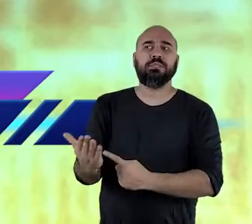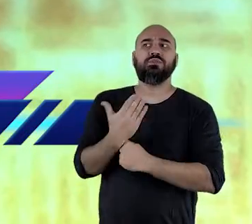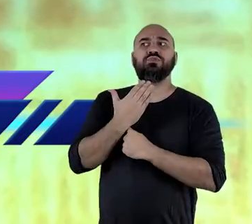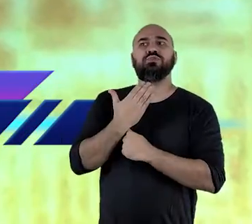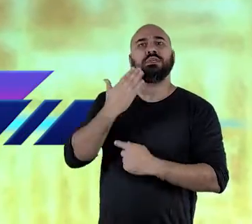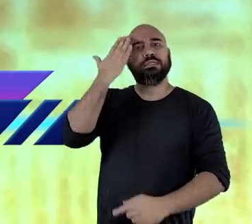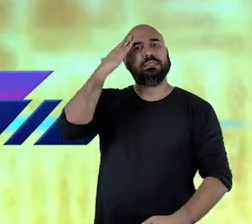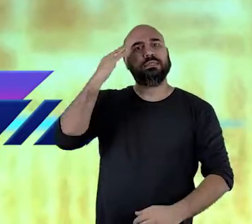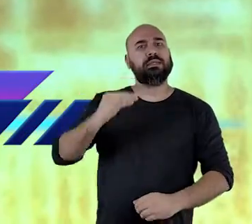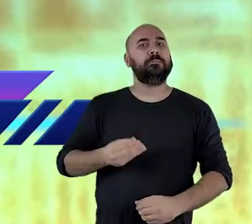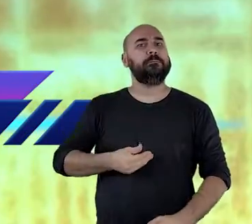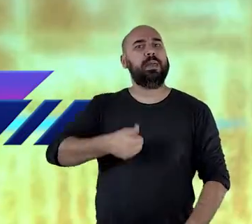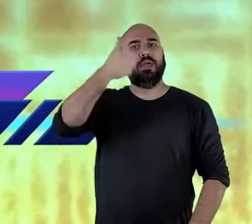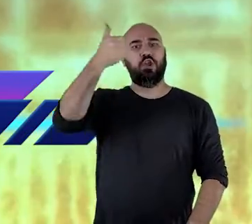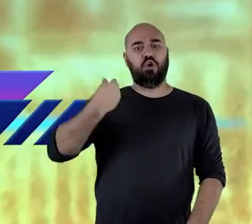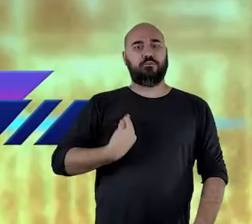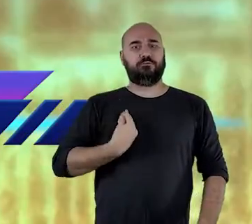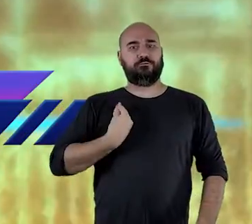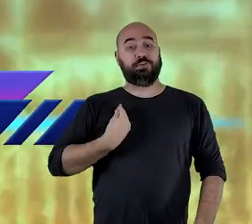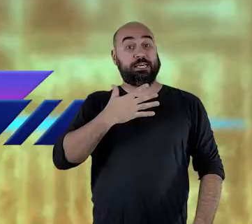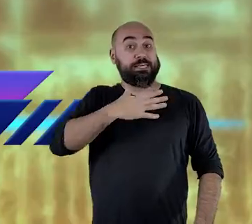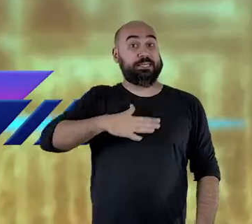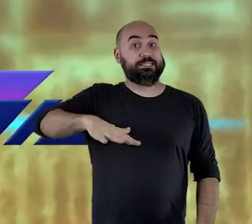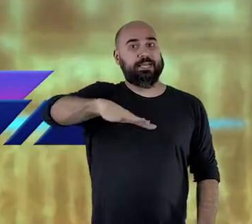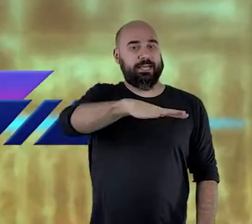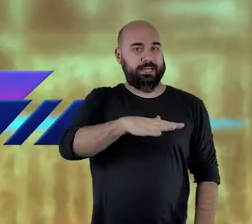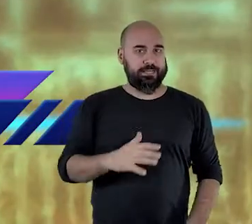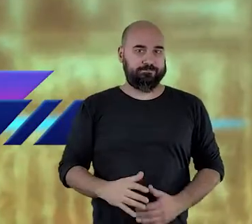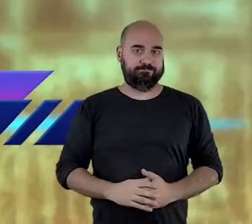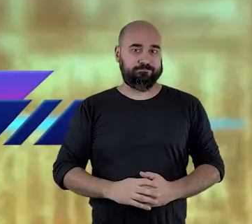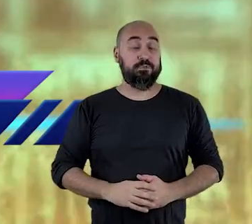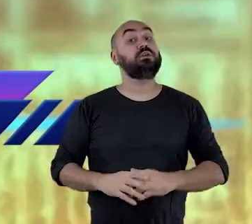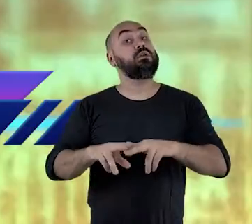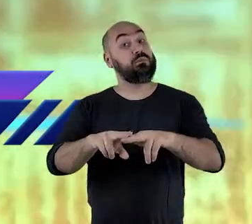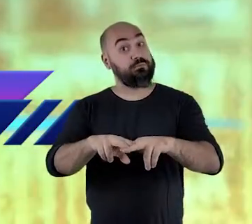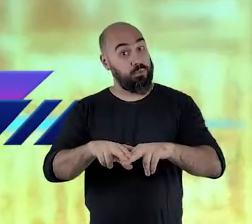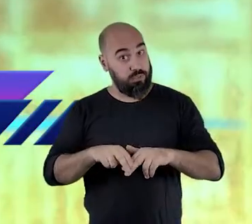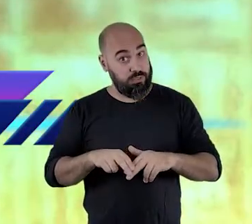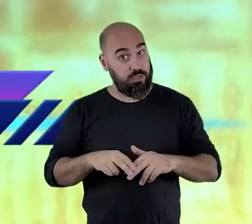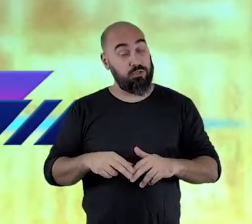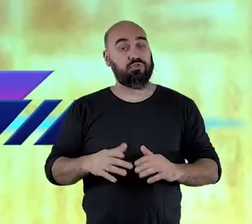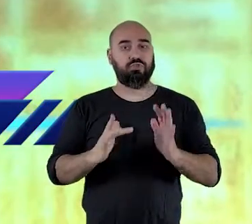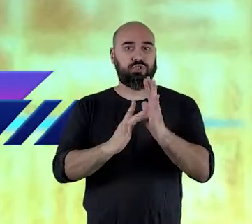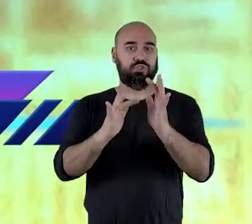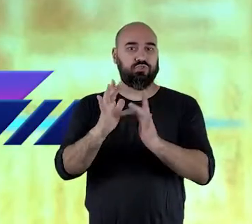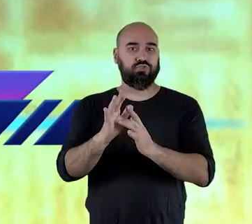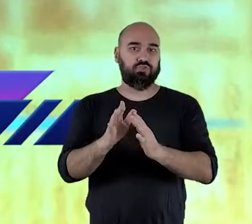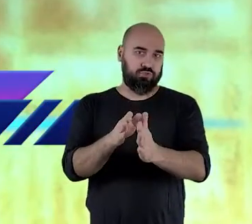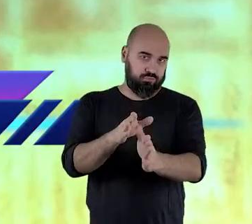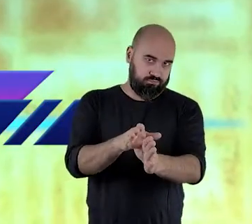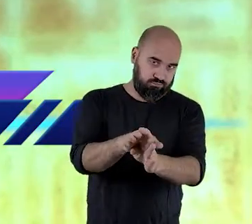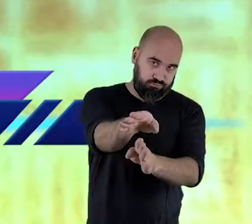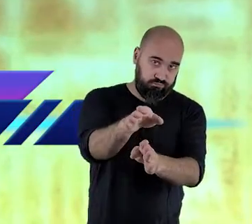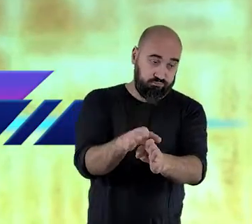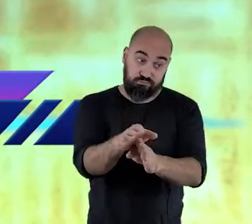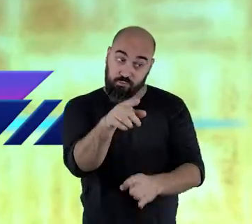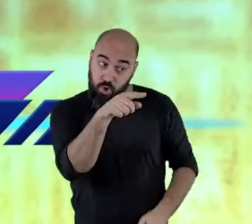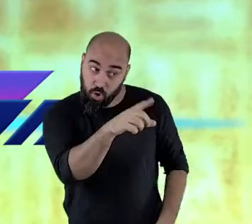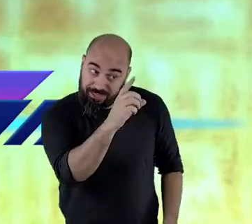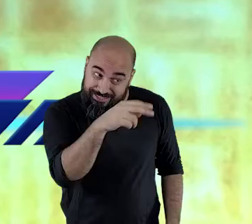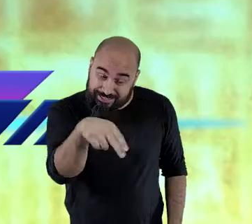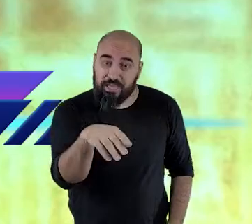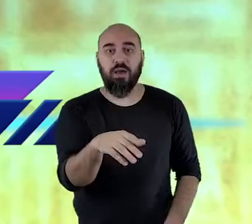imaginamos. É por isso que Jesus recomenda a leitura e o estudo de Daniel. Quem